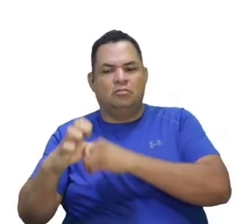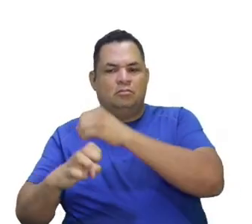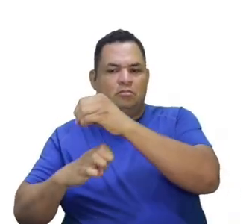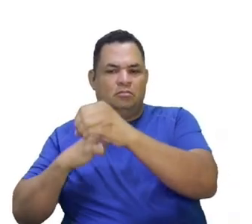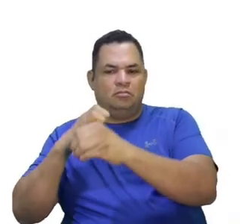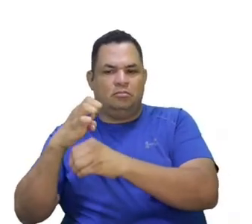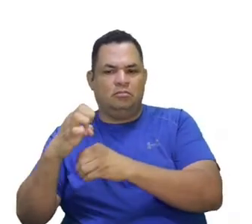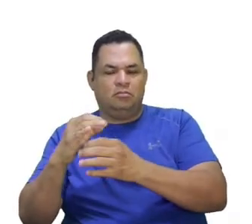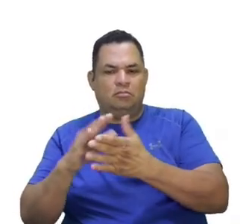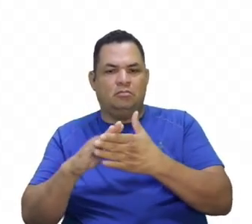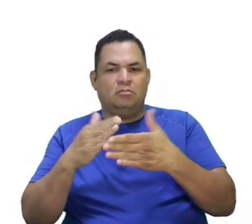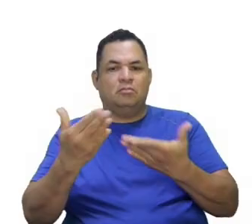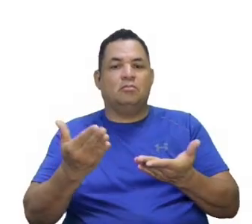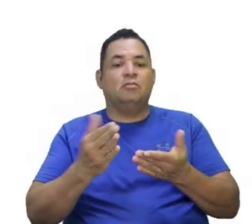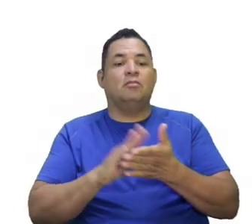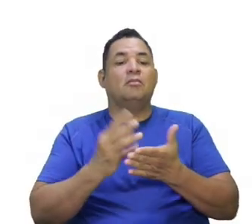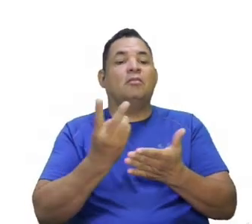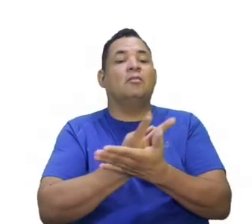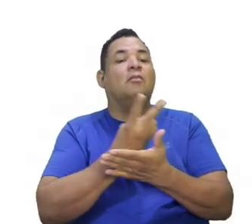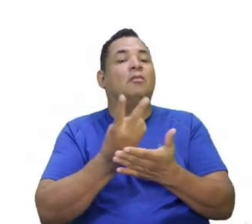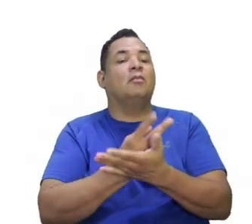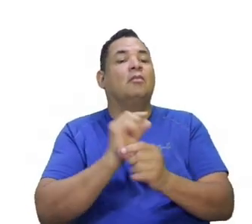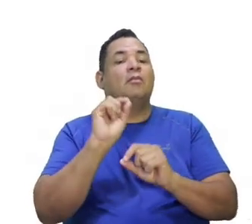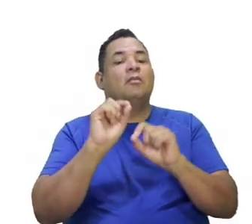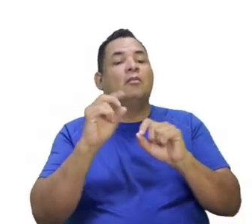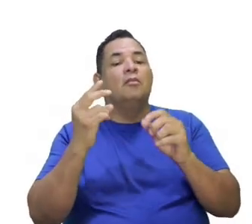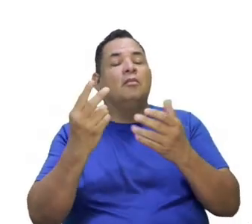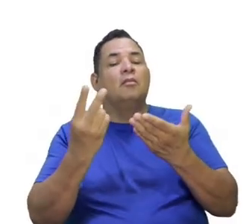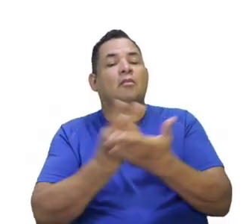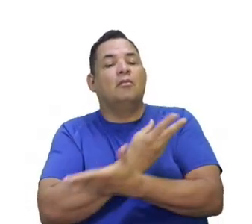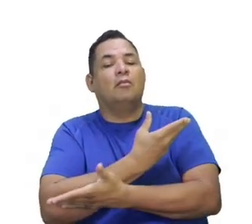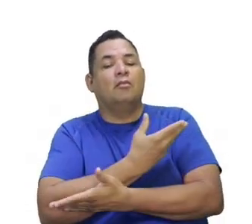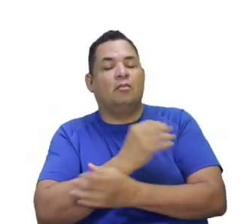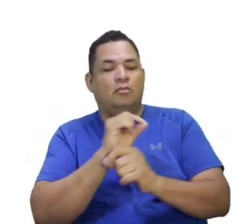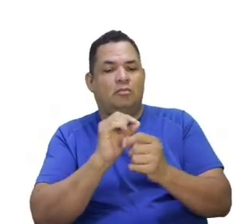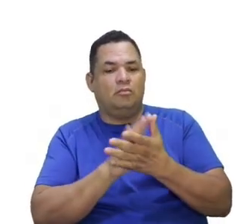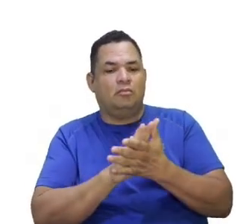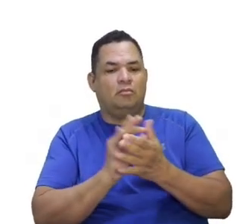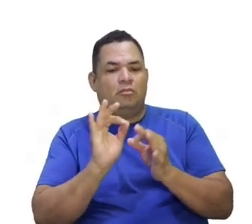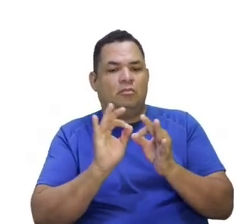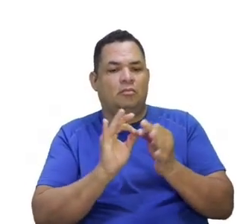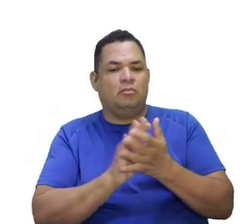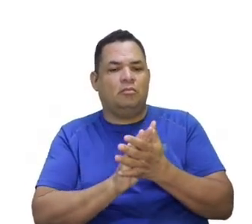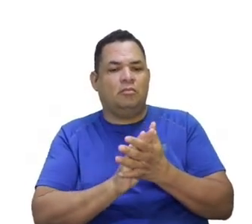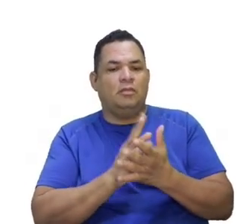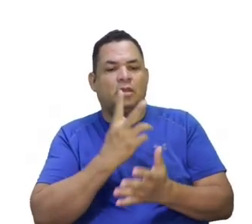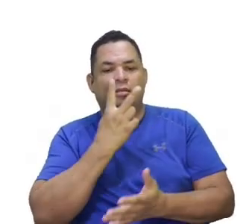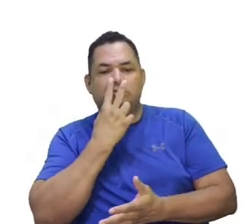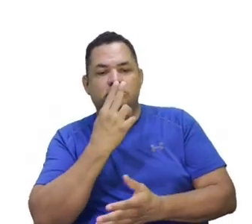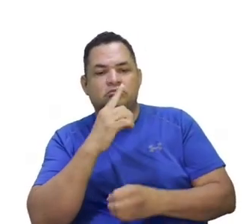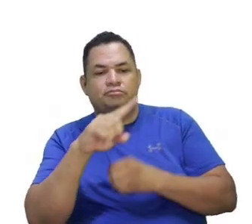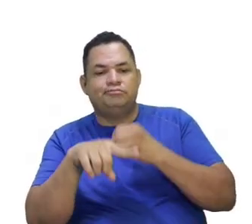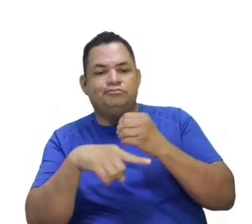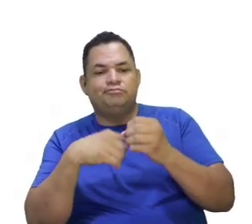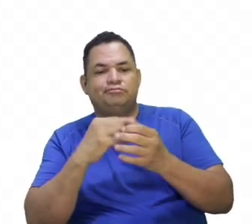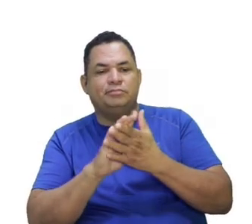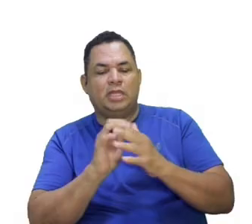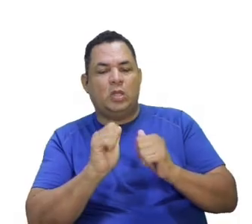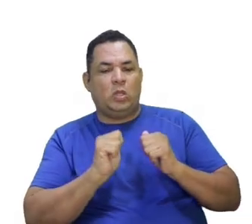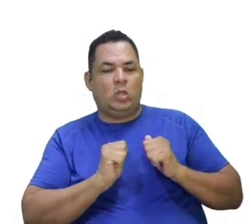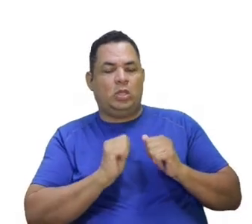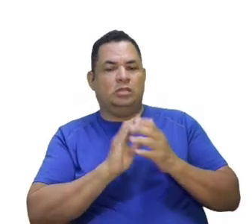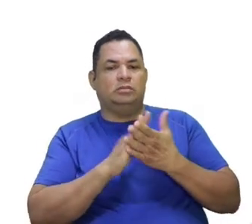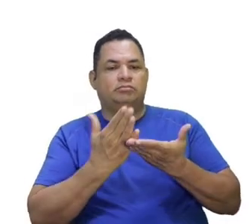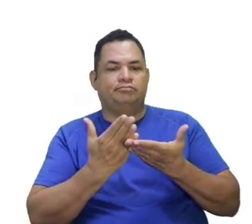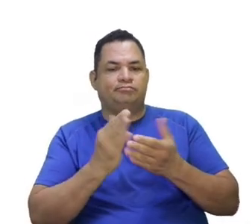24 elétrons, qual foi o erro que eu cometi? Eu distribuí como se fosse um átomo neutro, fazendo com que